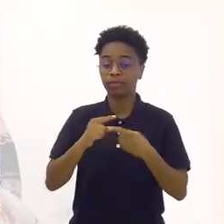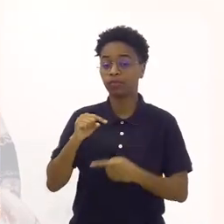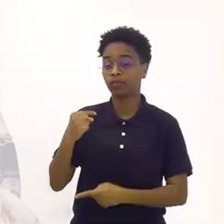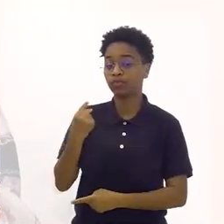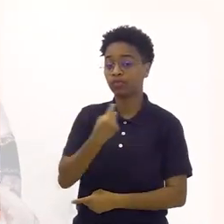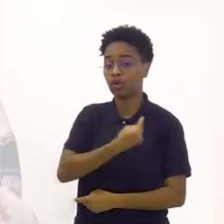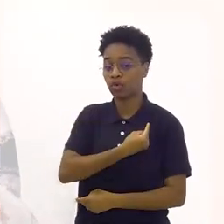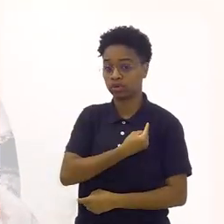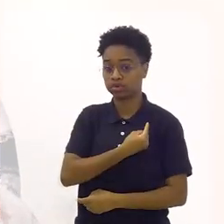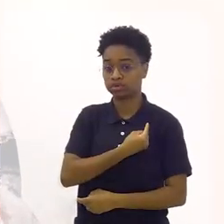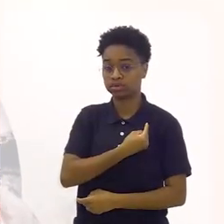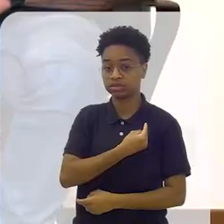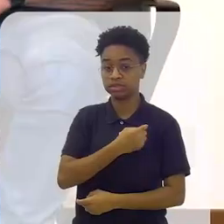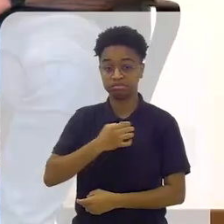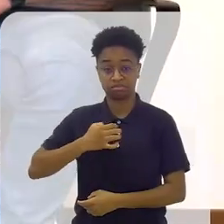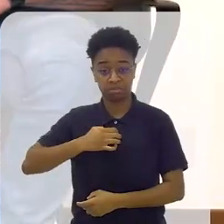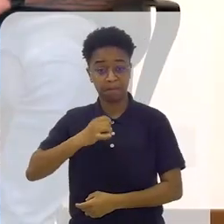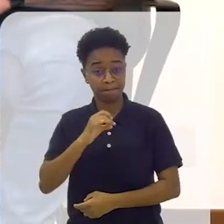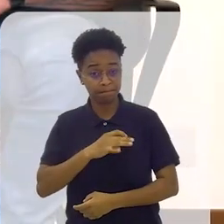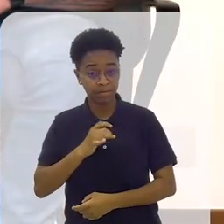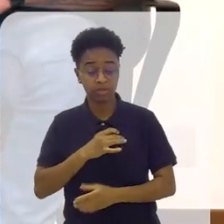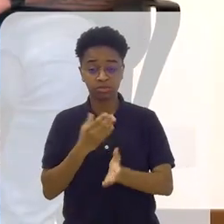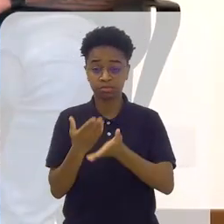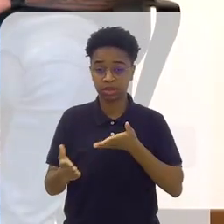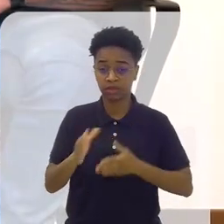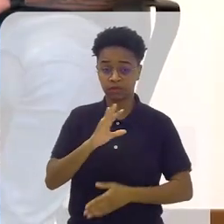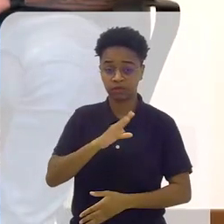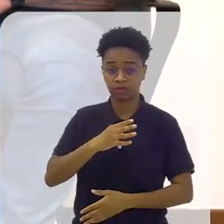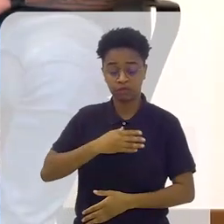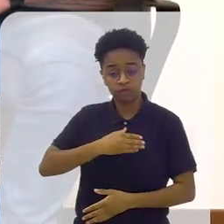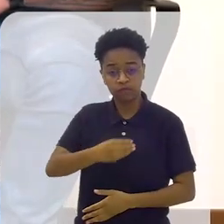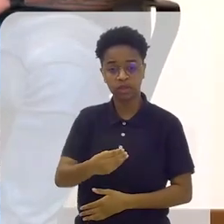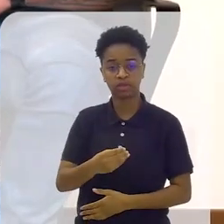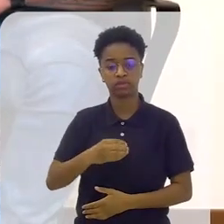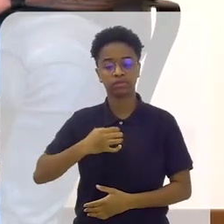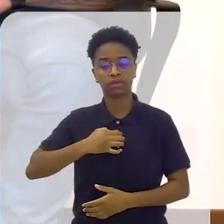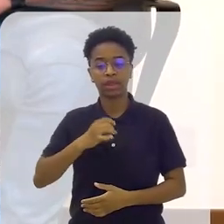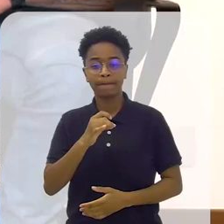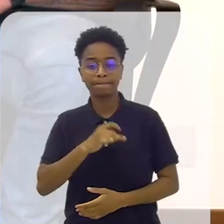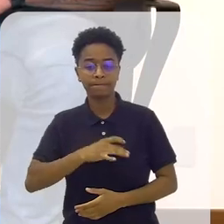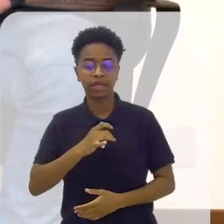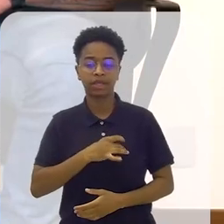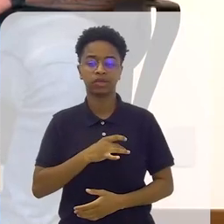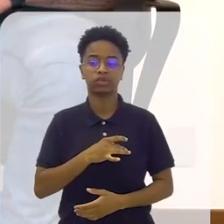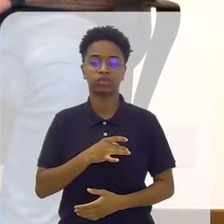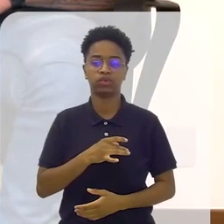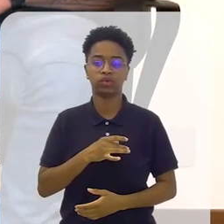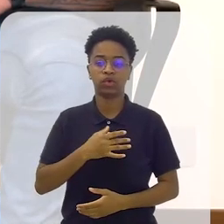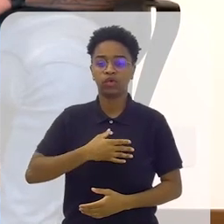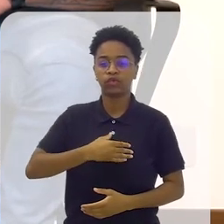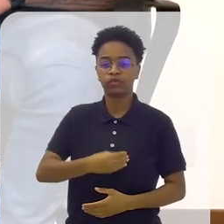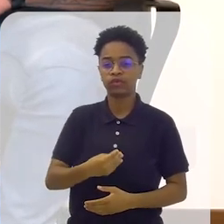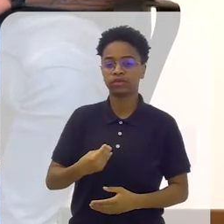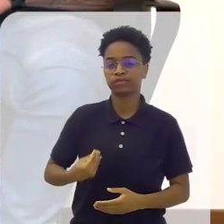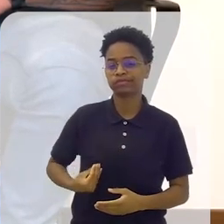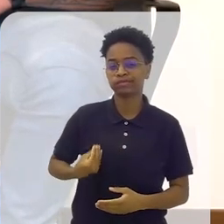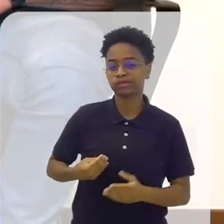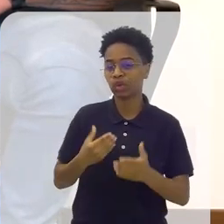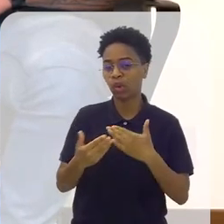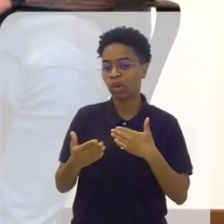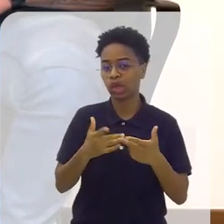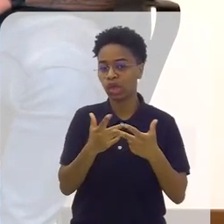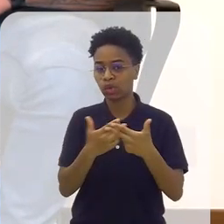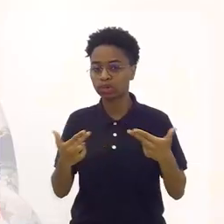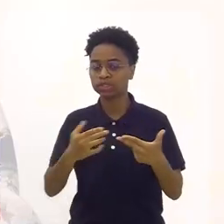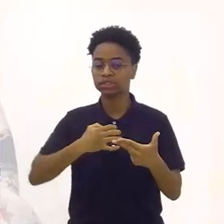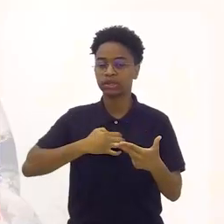todas nós temos medo de perder os filhos, nós temos medo que eles passem por qualquer